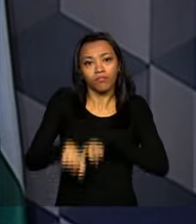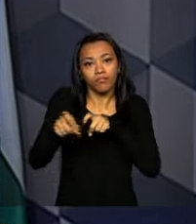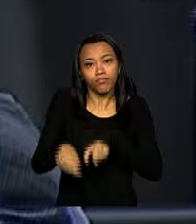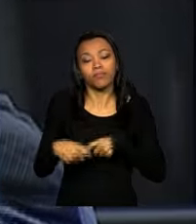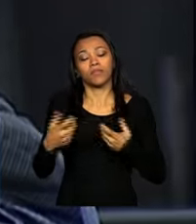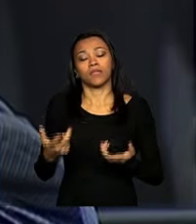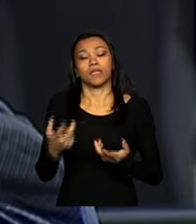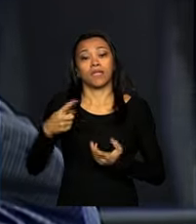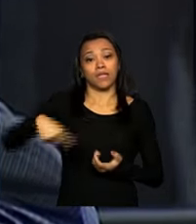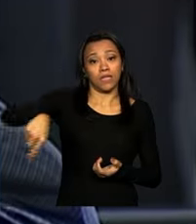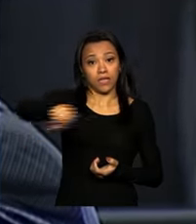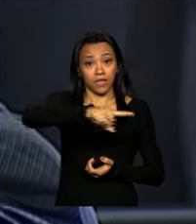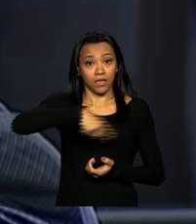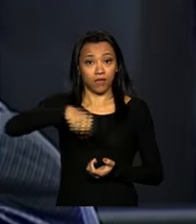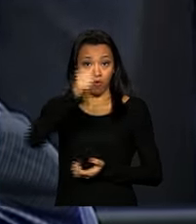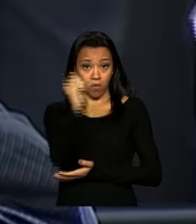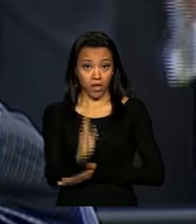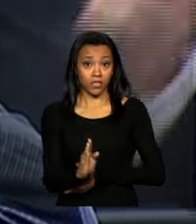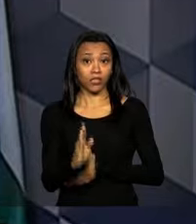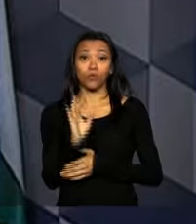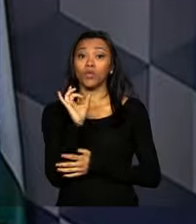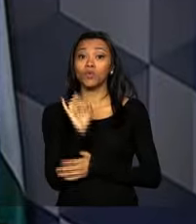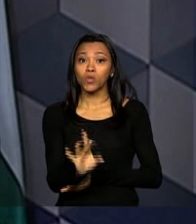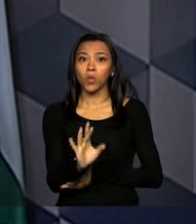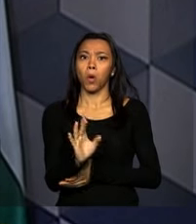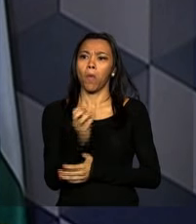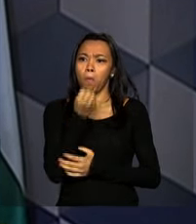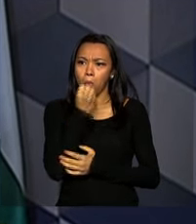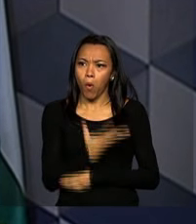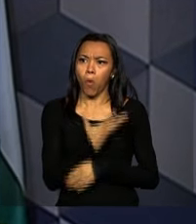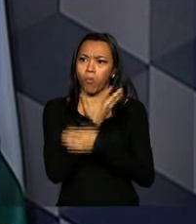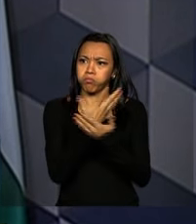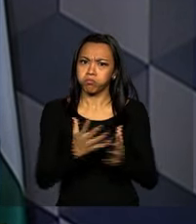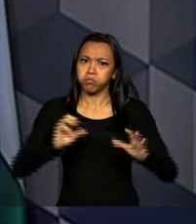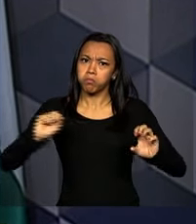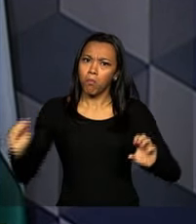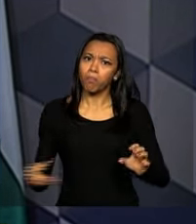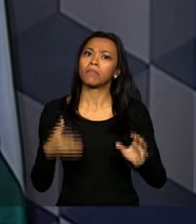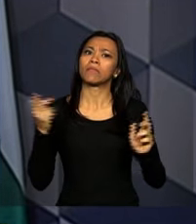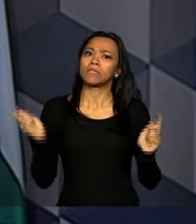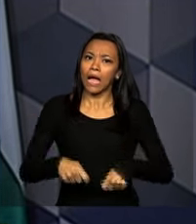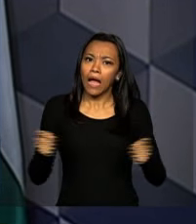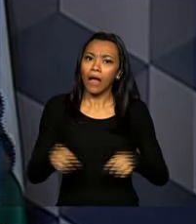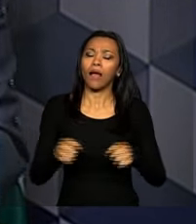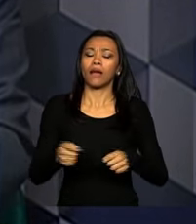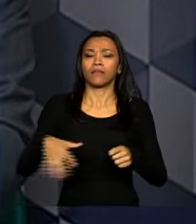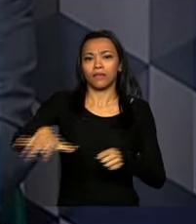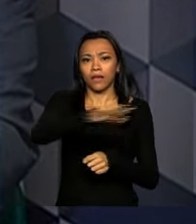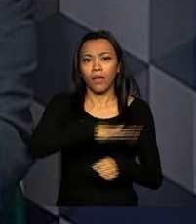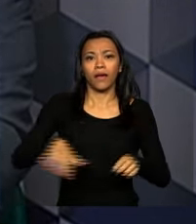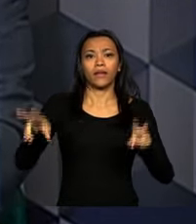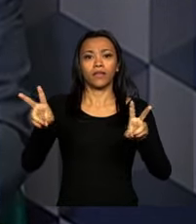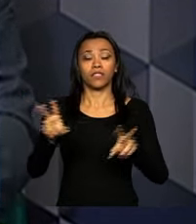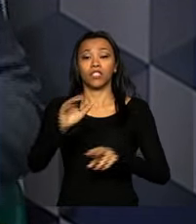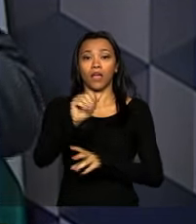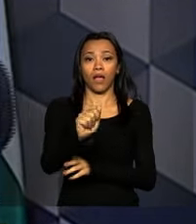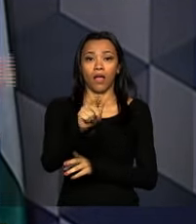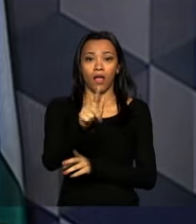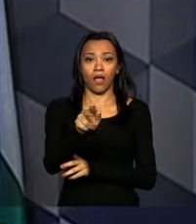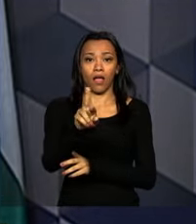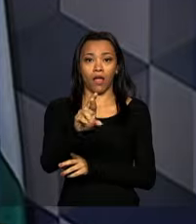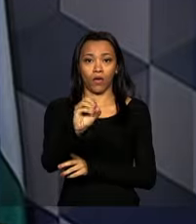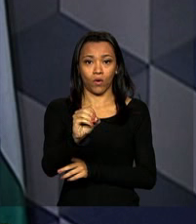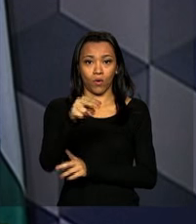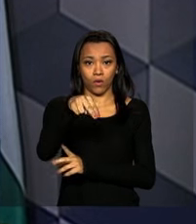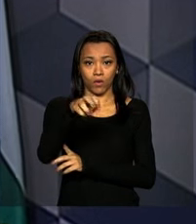não apenas uma potência em agronegócio. Eu me arriscaria a dizer que o Brasil hoje, aproveitando que nós somos um banco e gostamos de